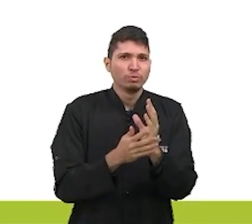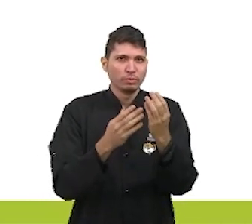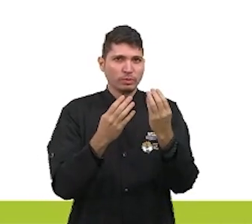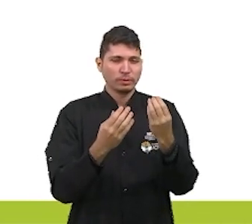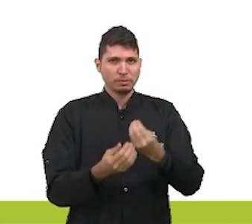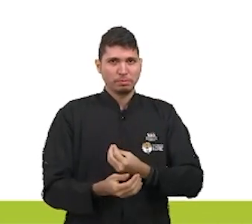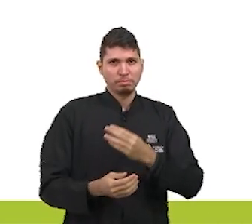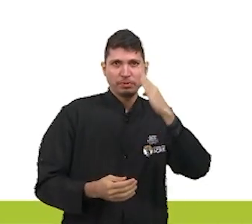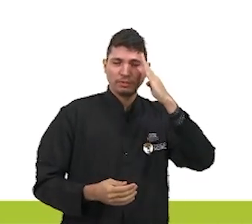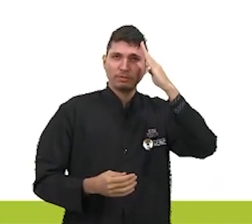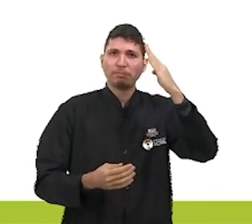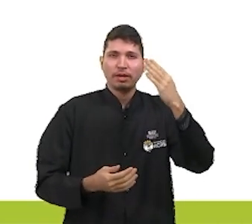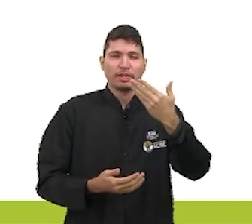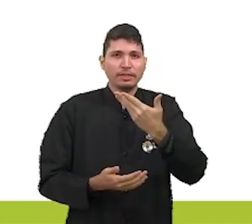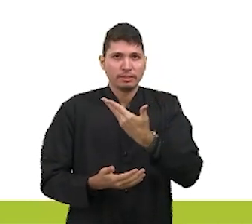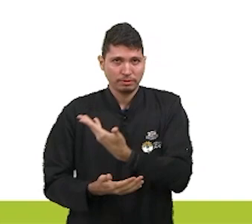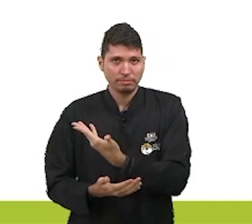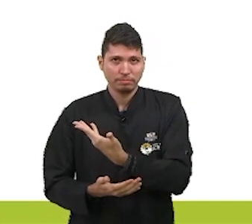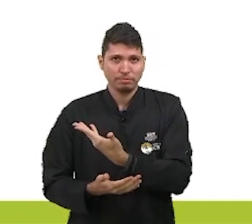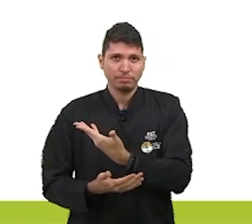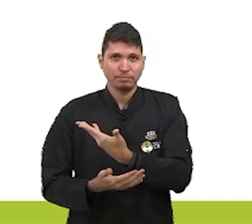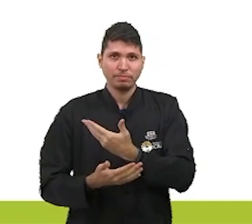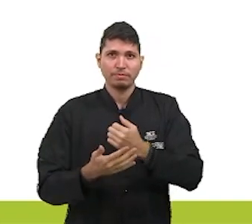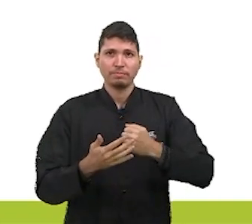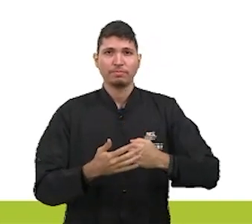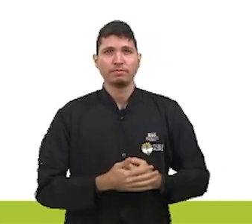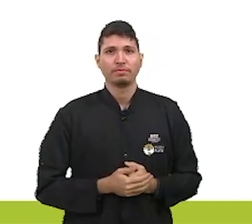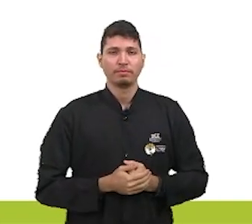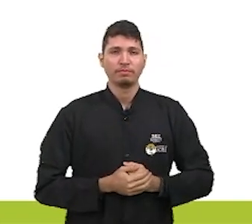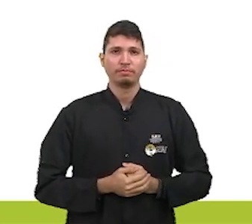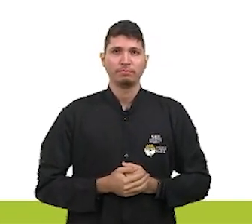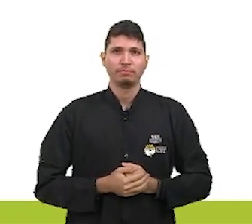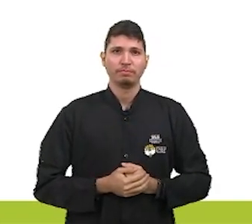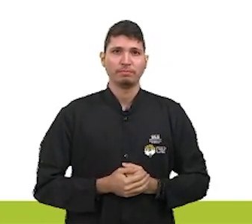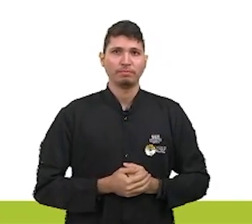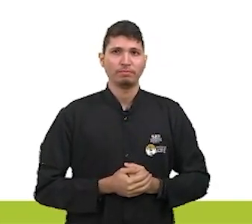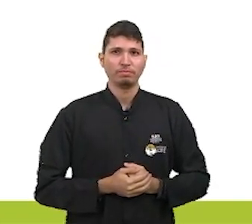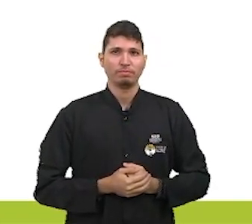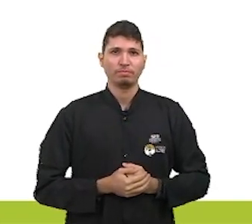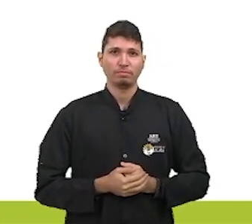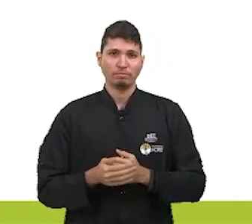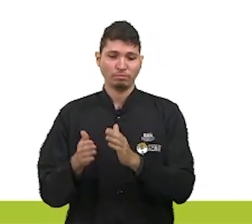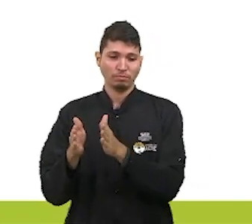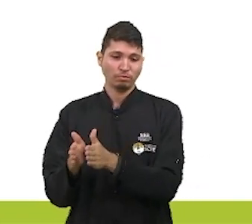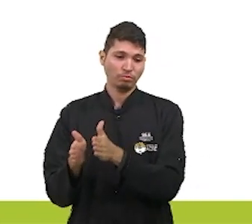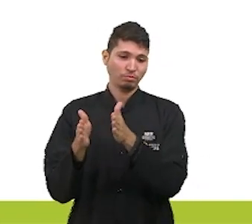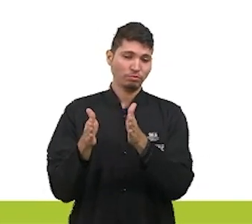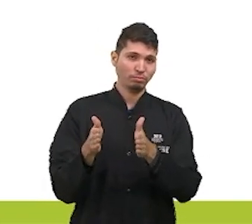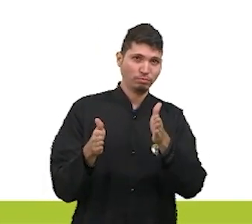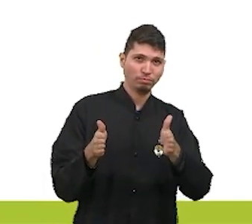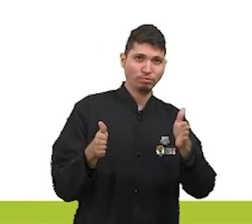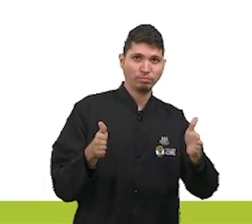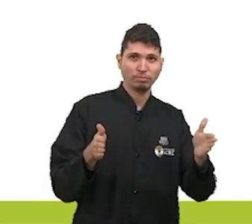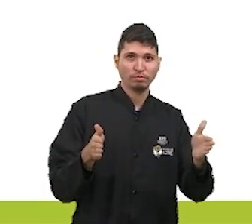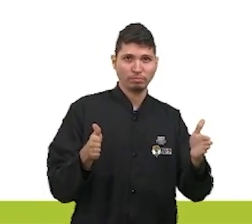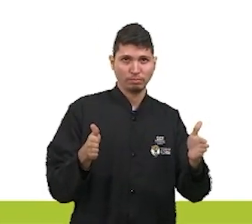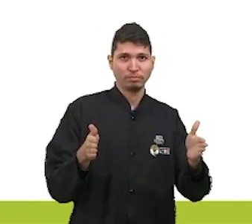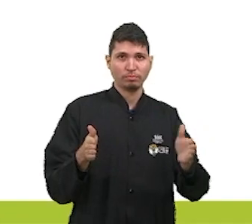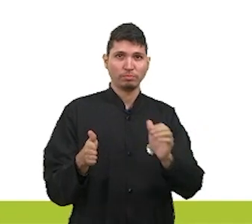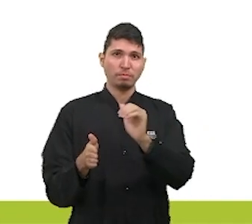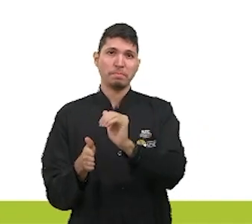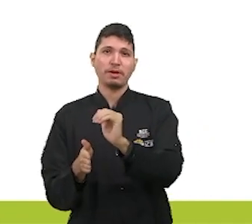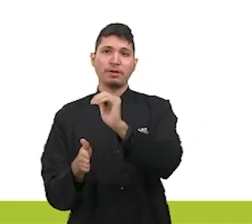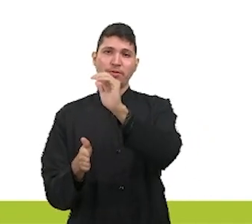considerados principais, estão aqui expostos para vocês em ordem decrescente, do maior para